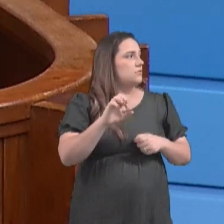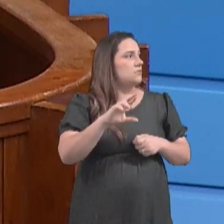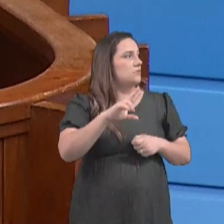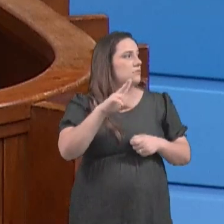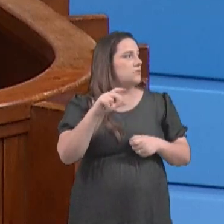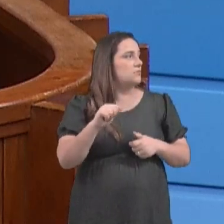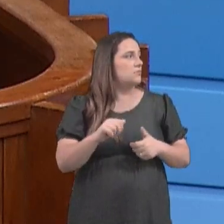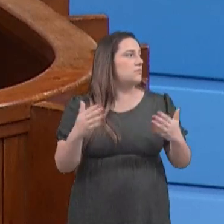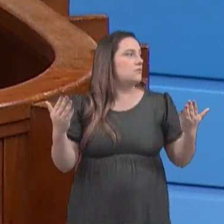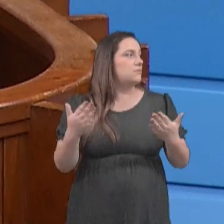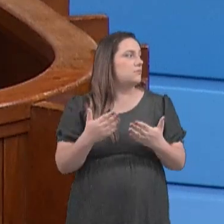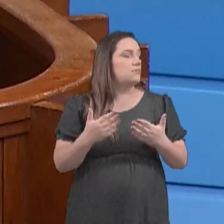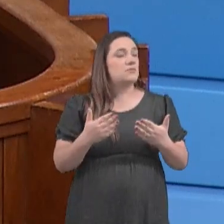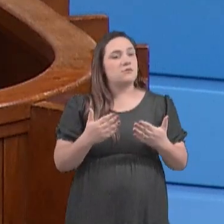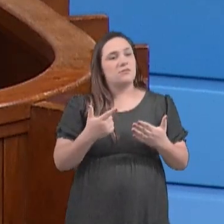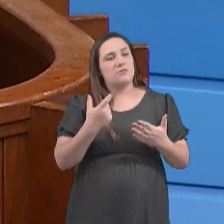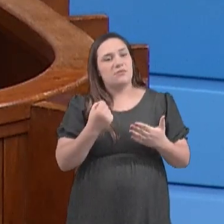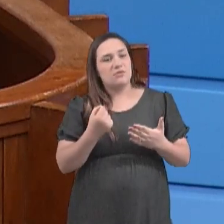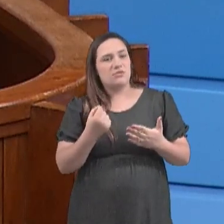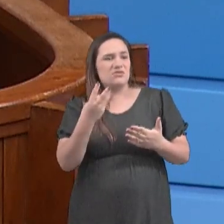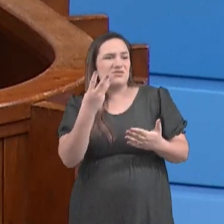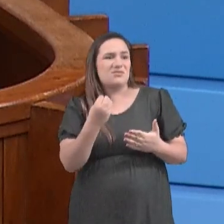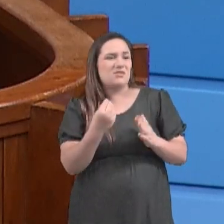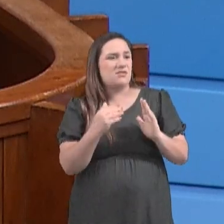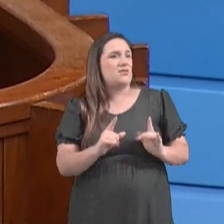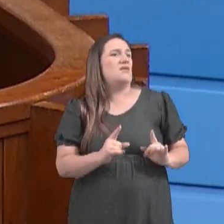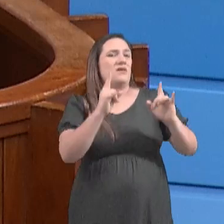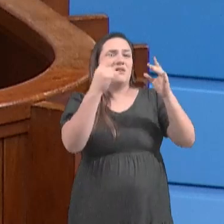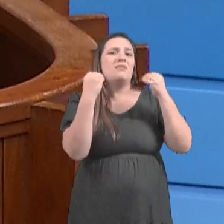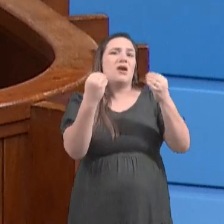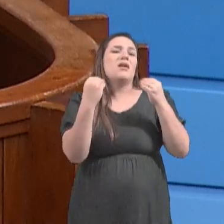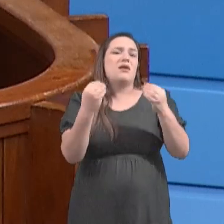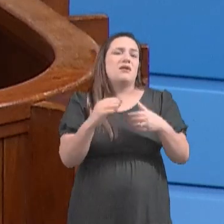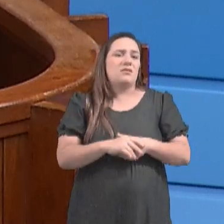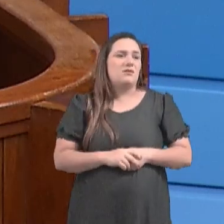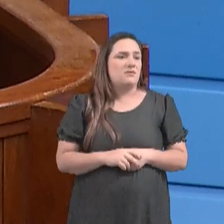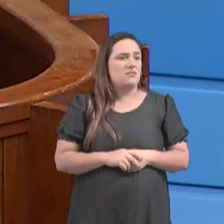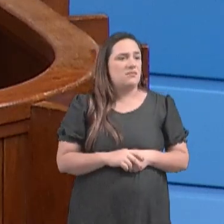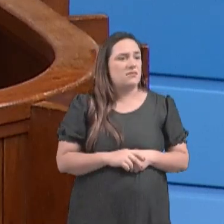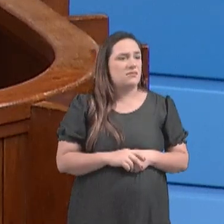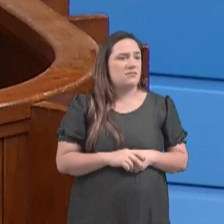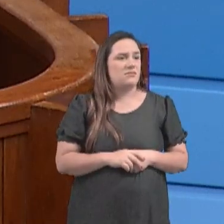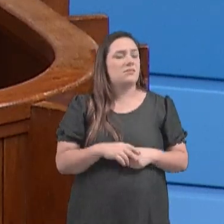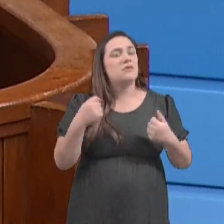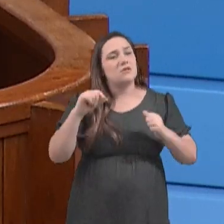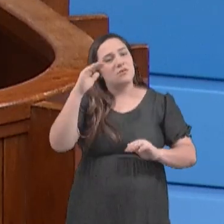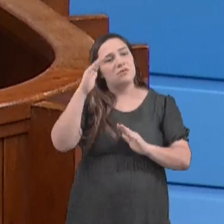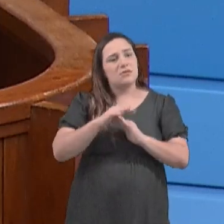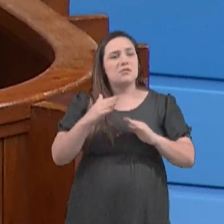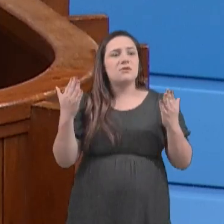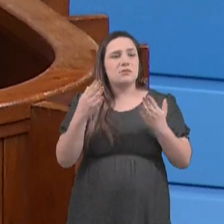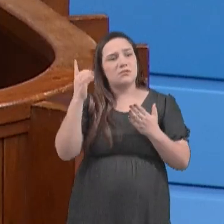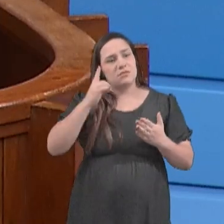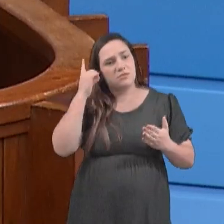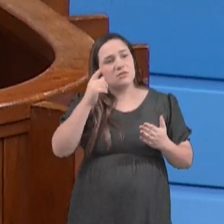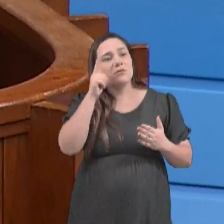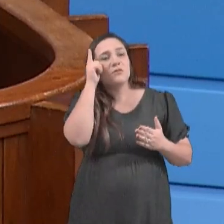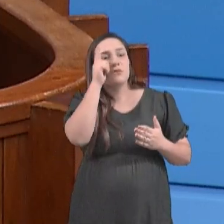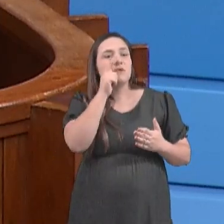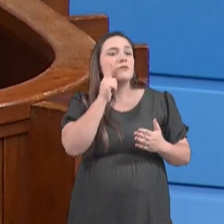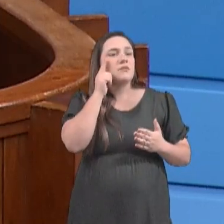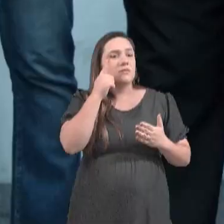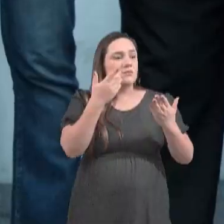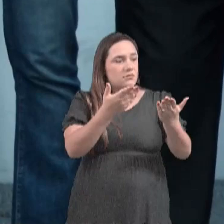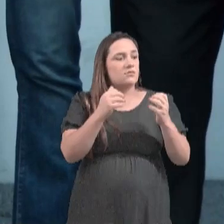prédios de 20, de 30 andares? Qual o sentido disso? Qual o sentido? A gente tem que estabelecer um limite para essas coisas. Deputado